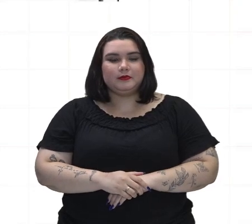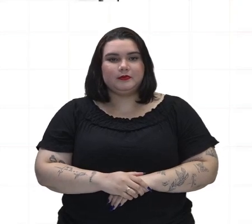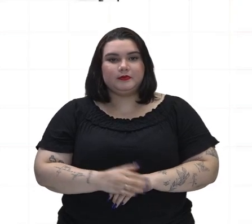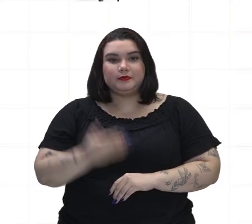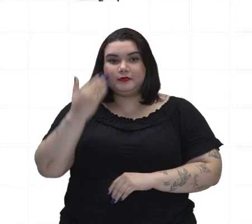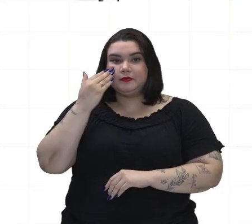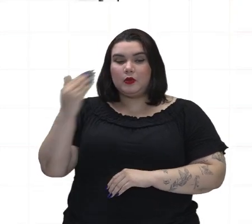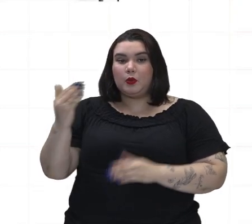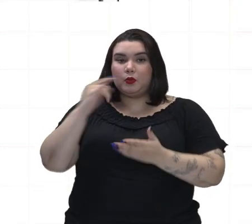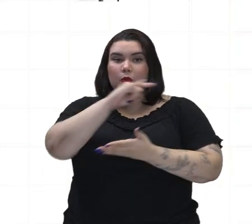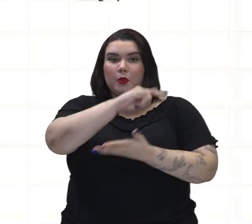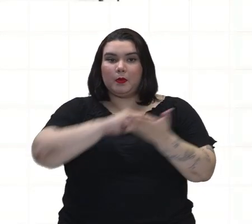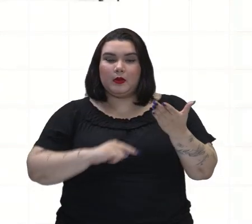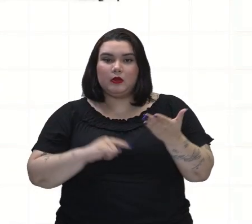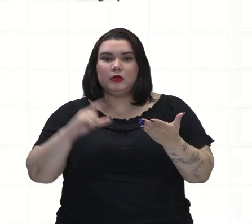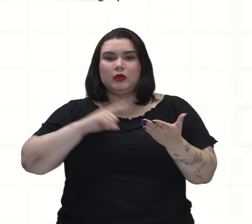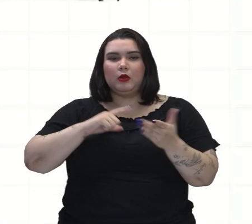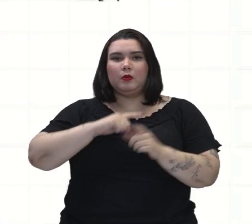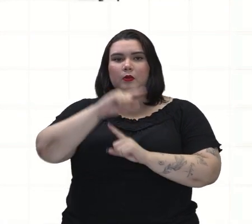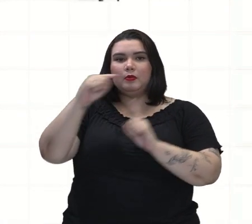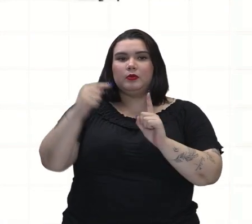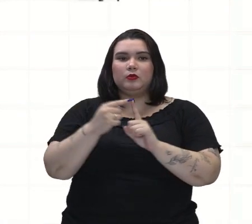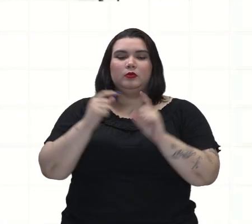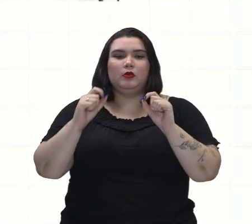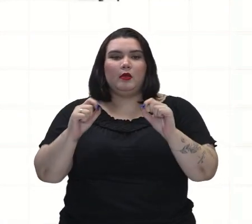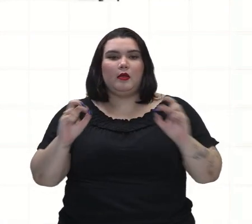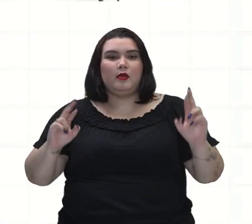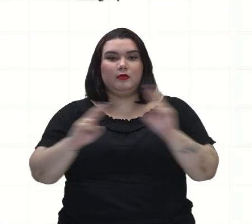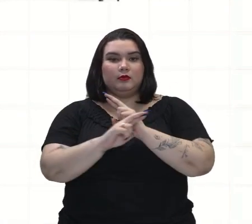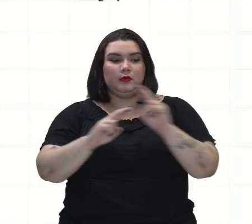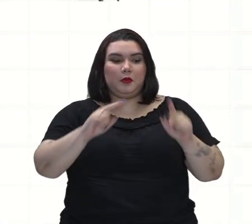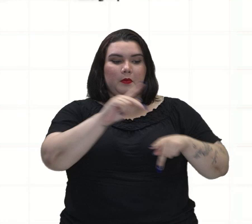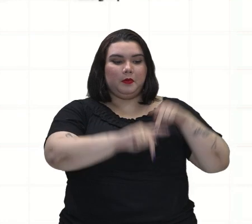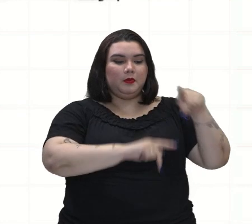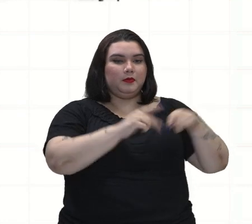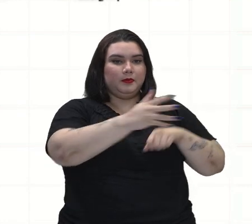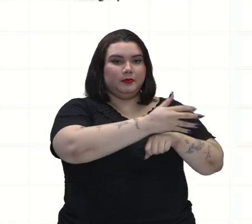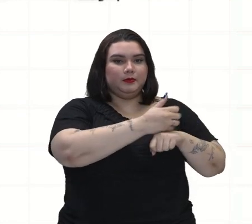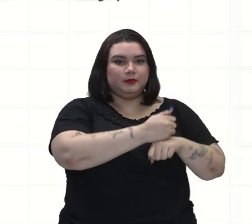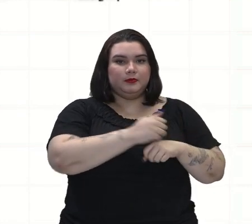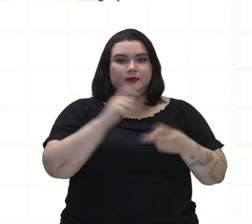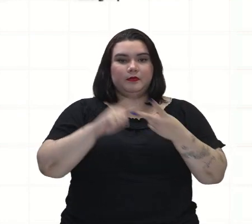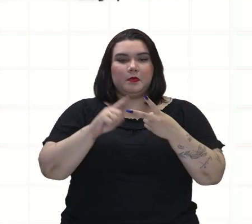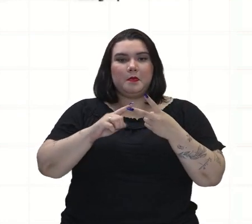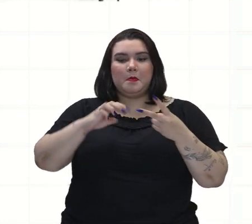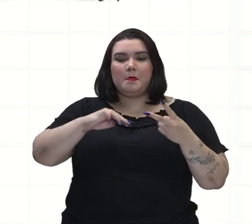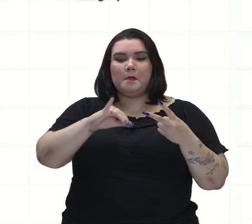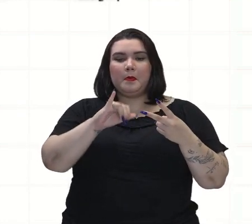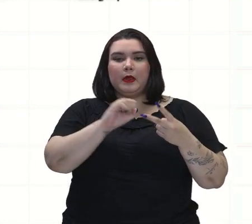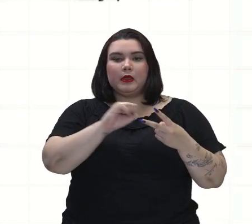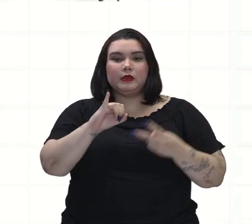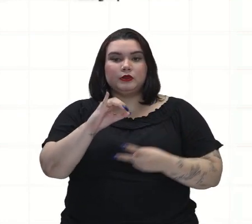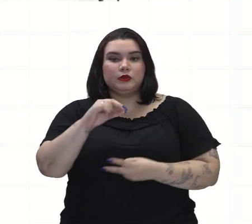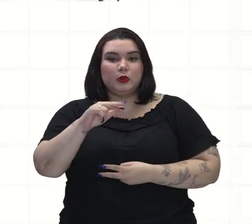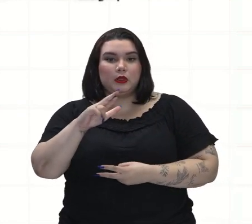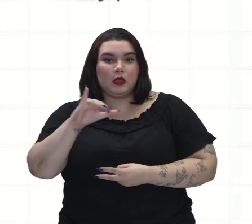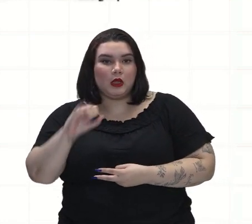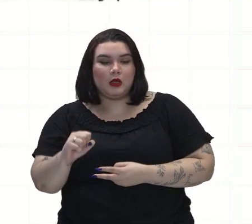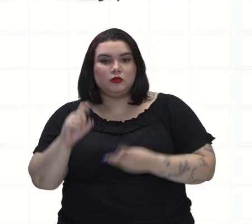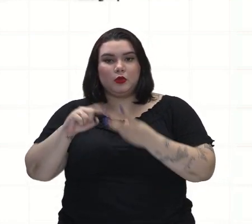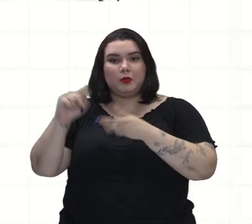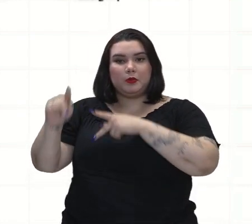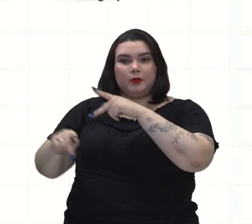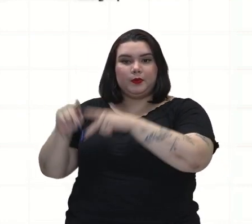O diretório buscava as relações entre os colonos, os missionários e os povos